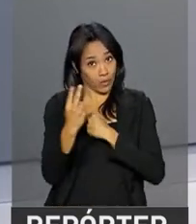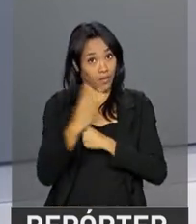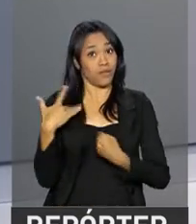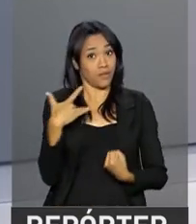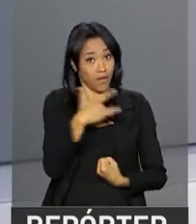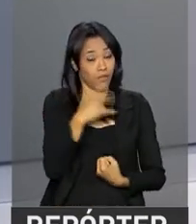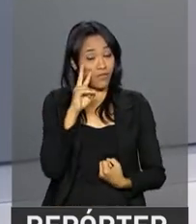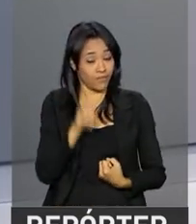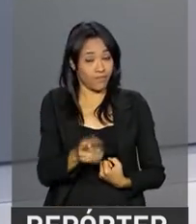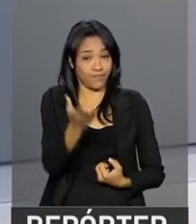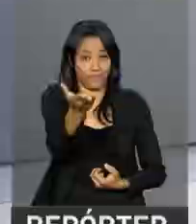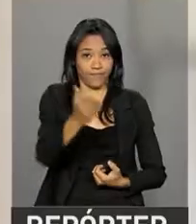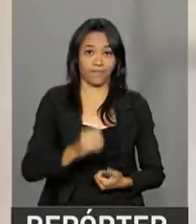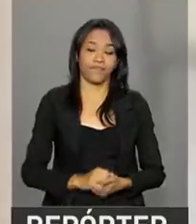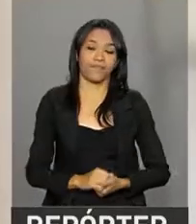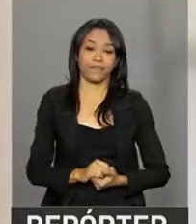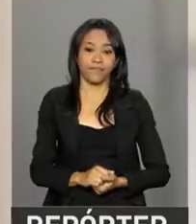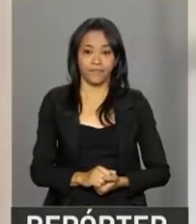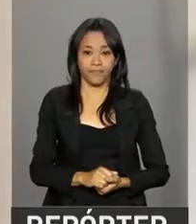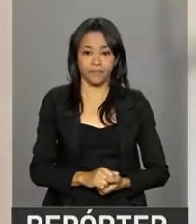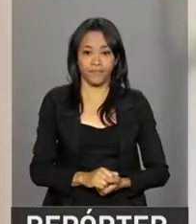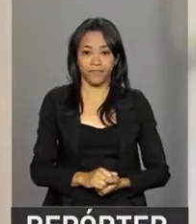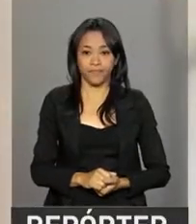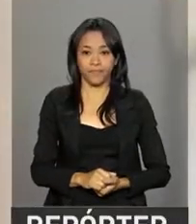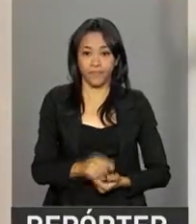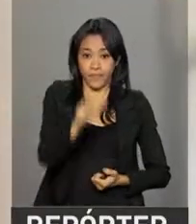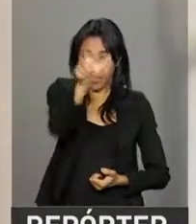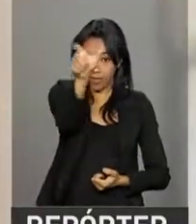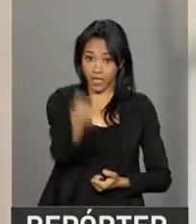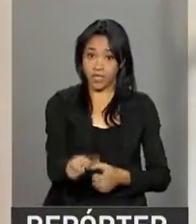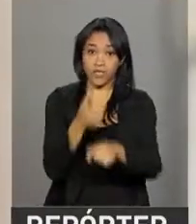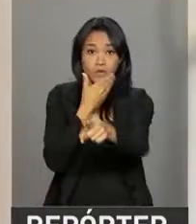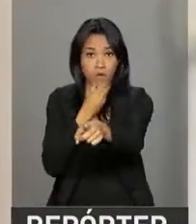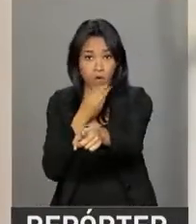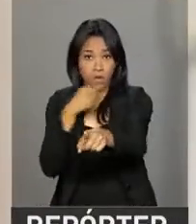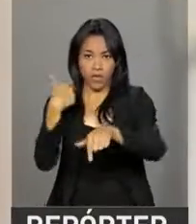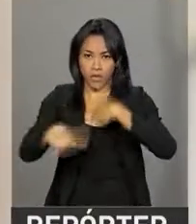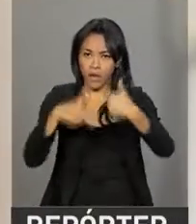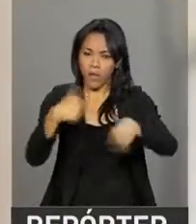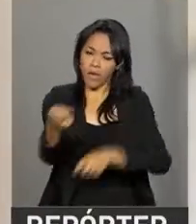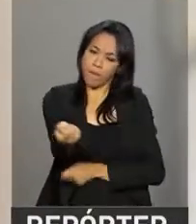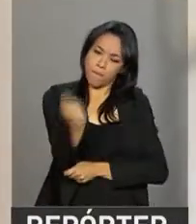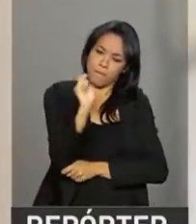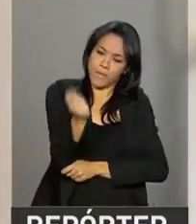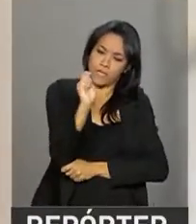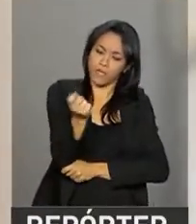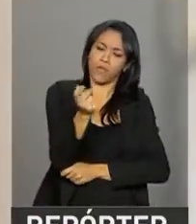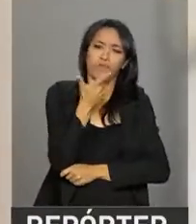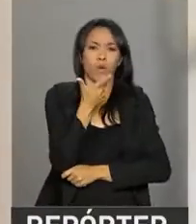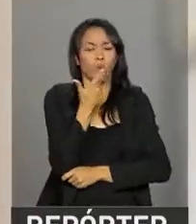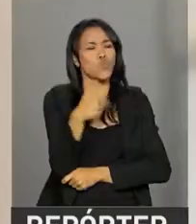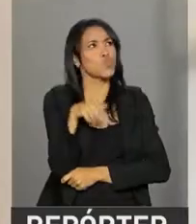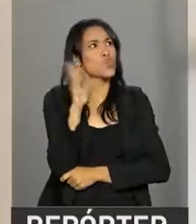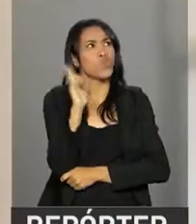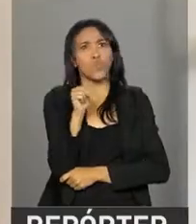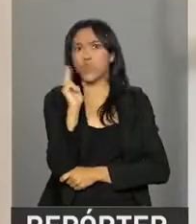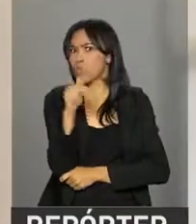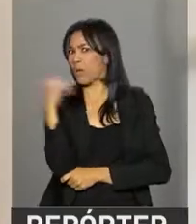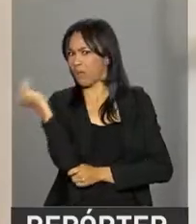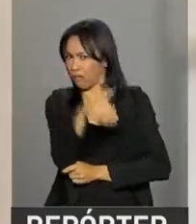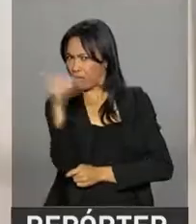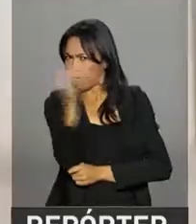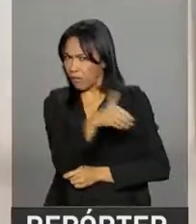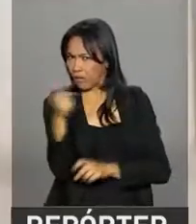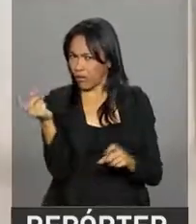joão pedro neto o pescador carliane conta que nunca foi de ir muito ao